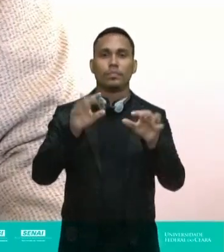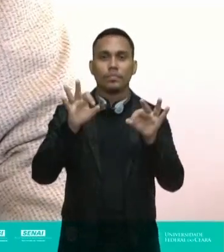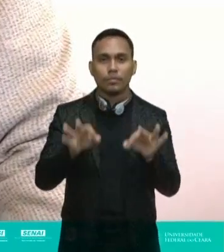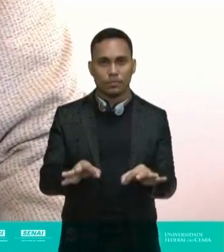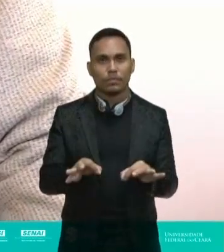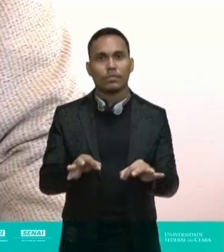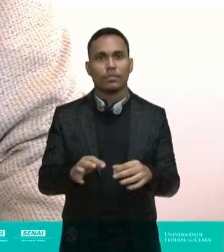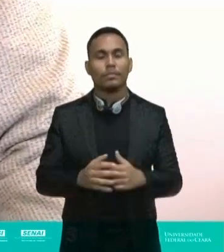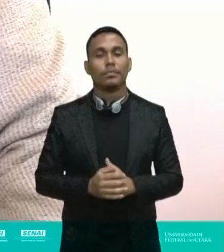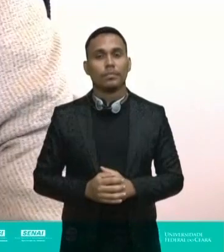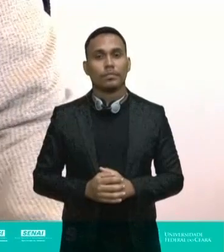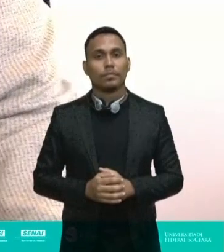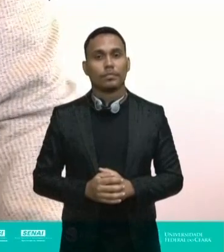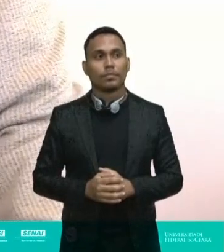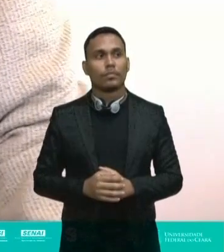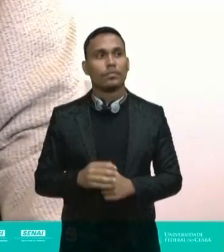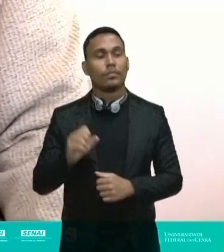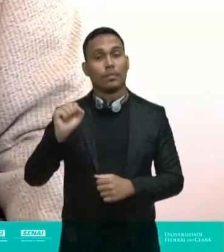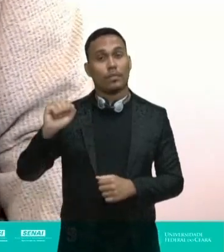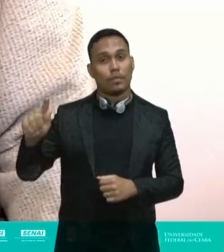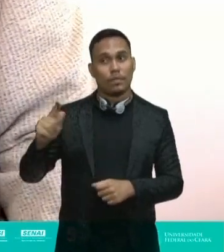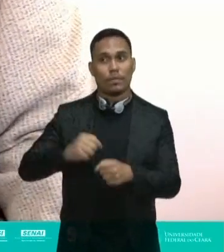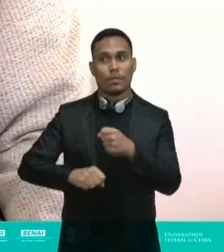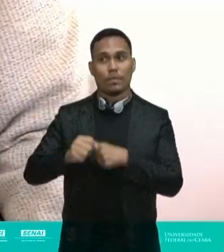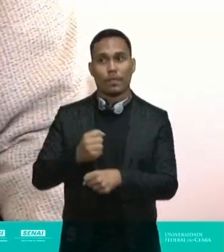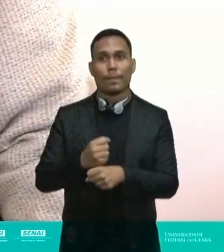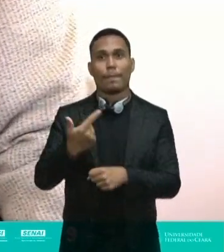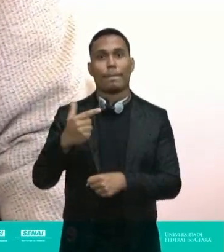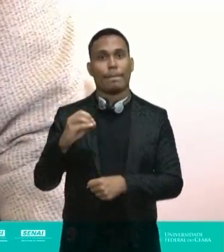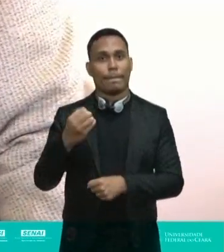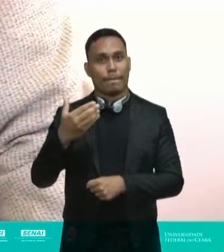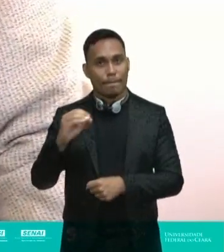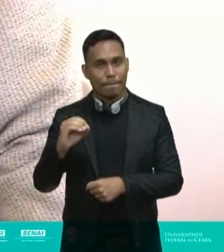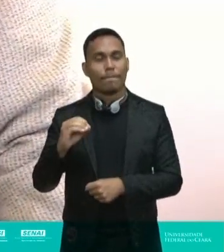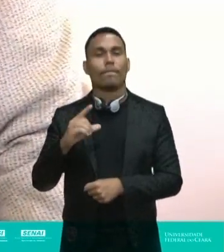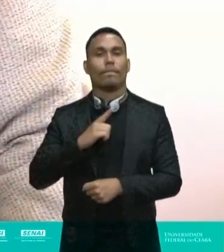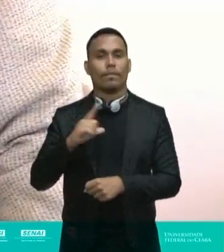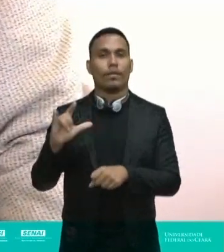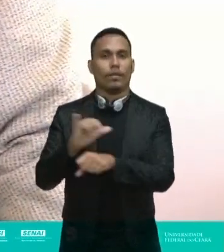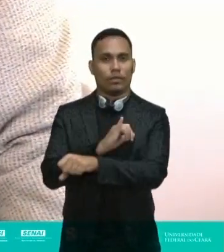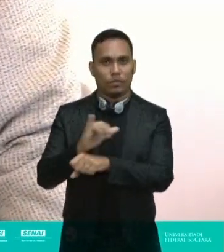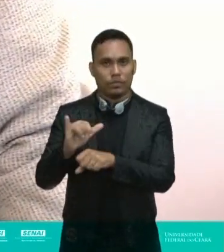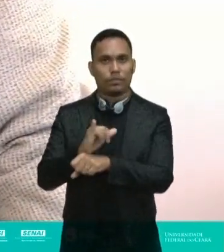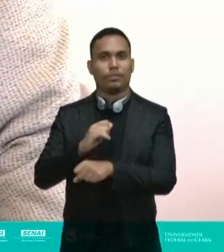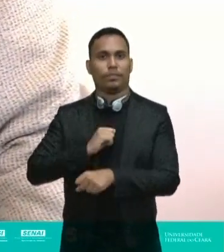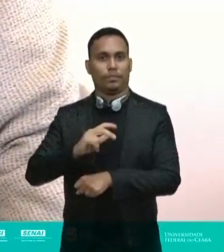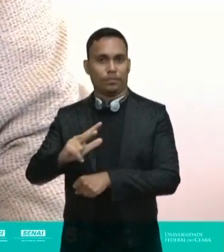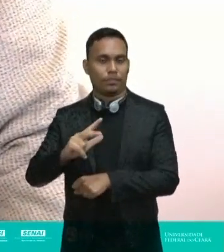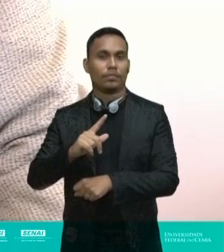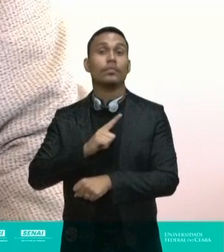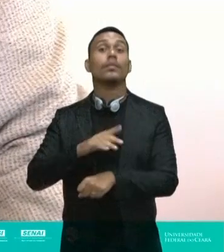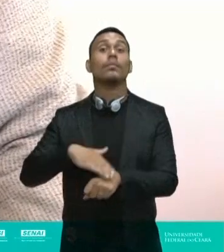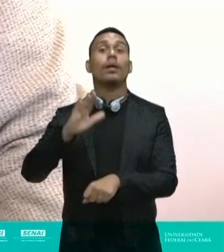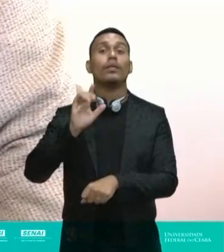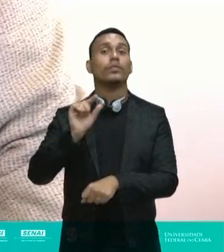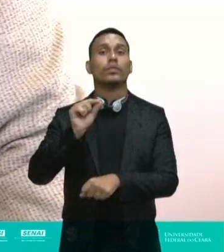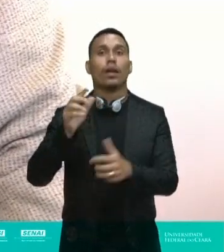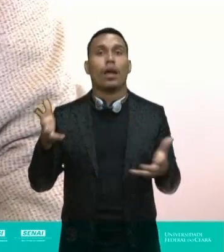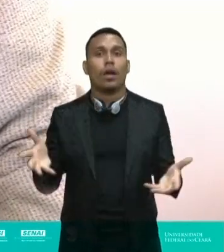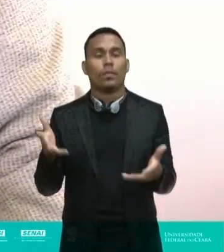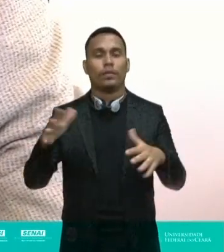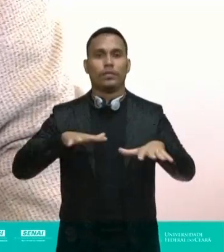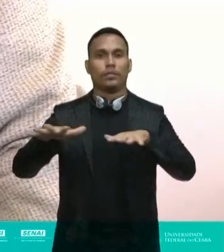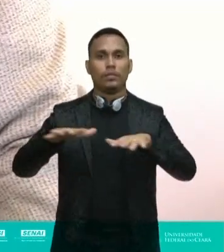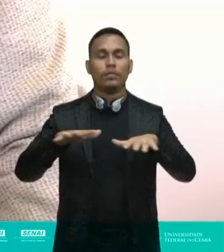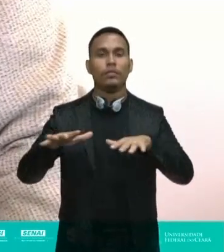oferecem, em agosto de 2020 aprovámos a Estratégia Portuguesa para o Hidrogênio, que introduz um elemento de incentivo, dinamização